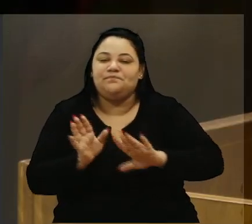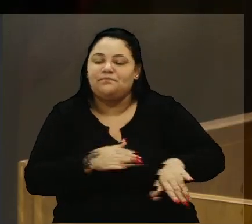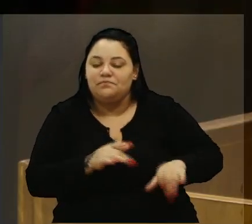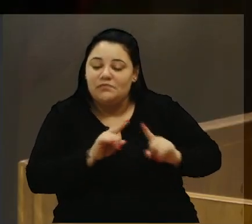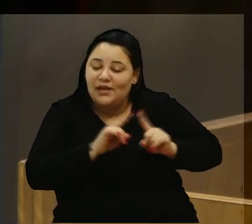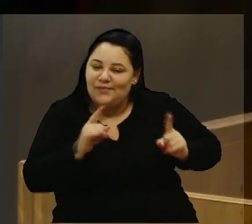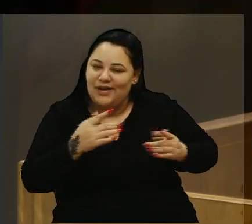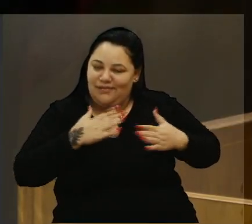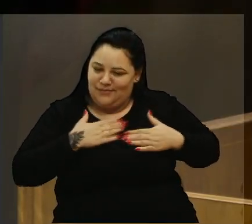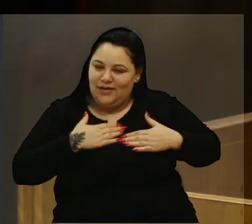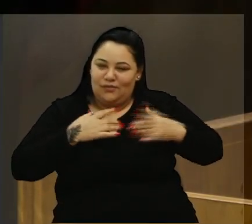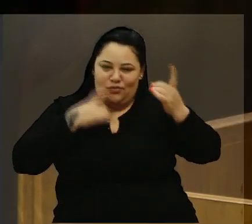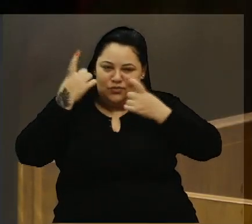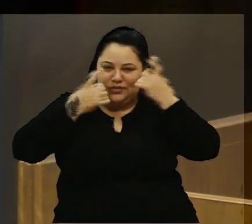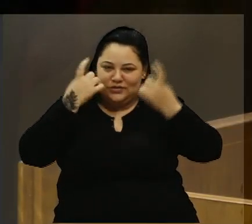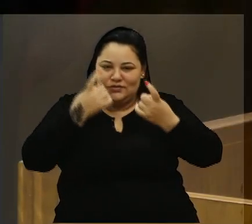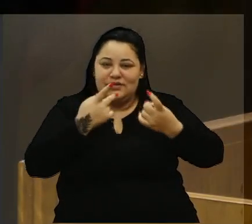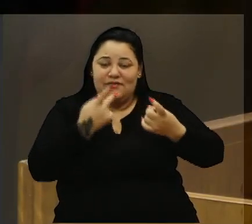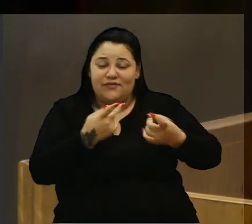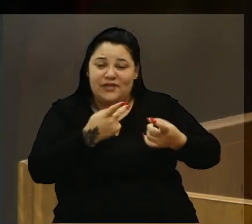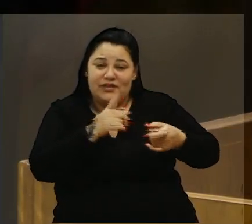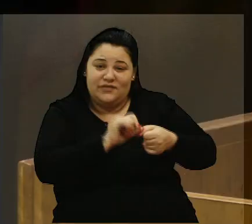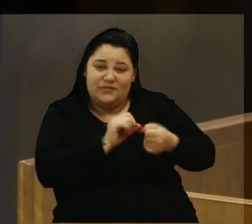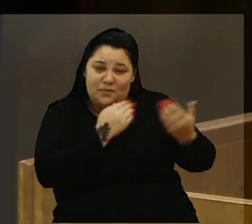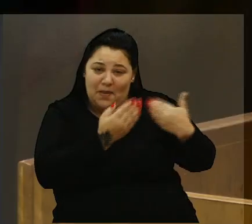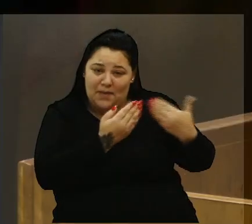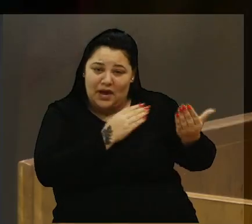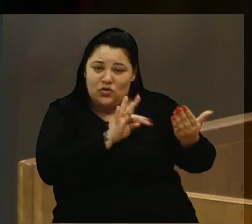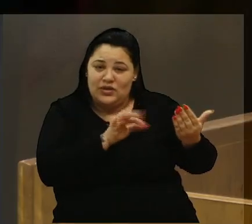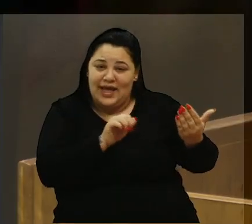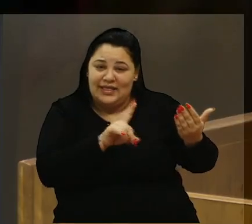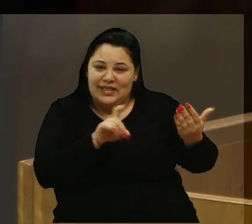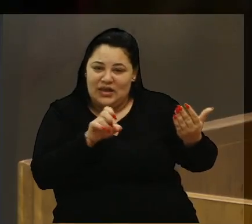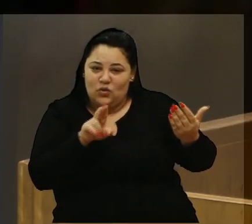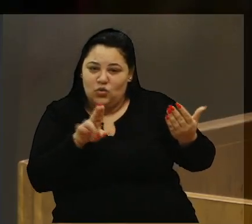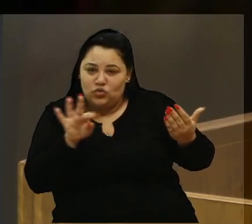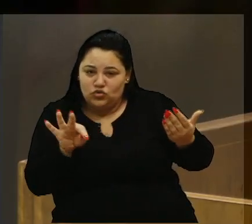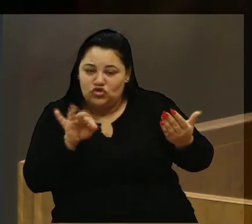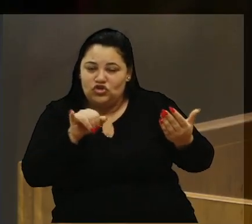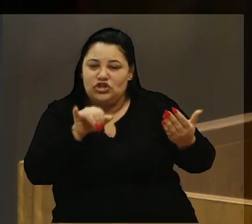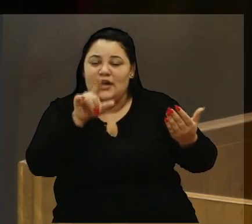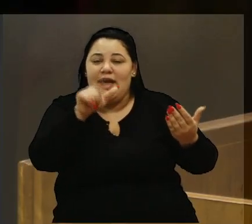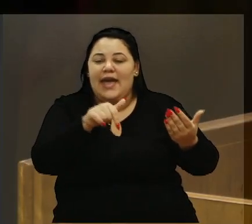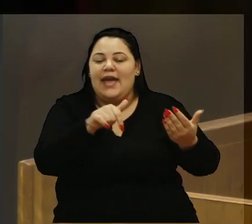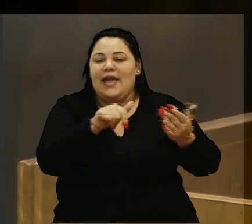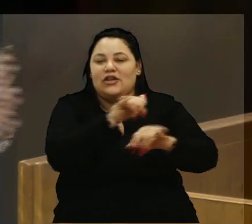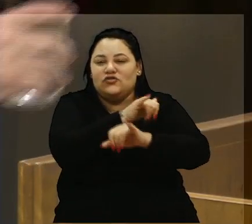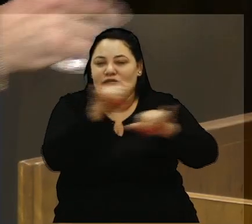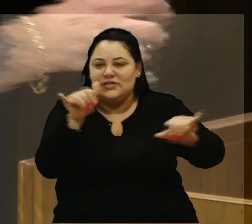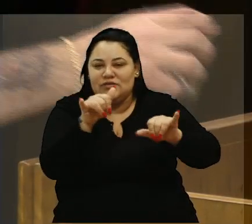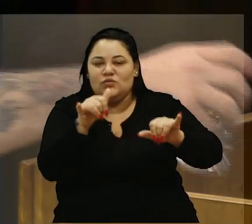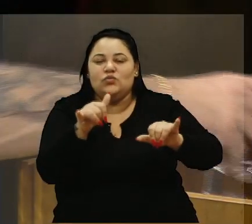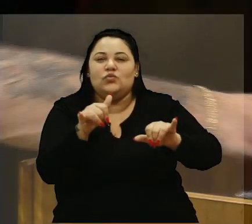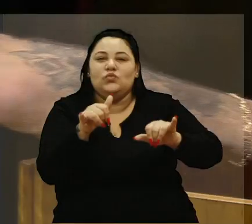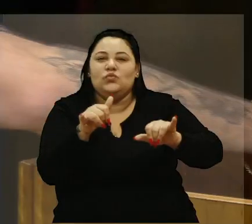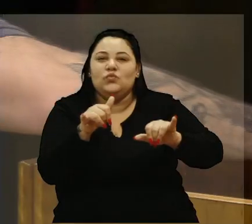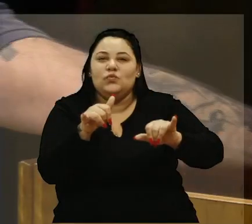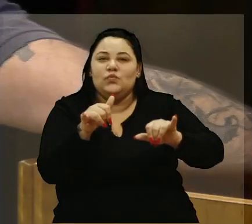que fazia com o Tadeucci é sobre a divulgação desse dado fantástico, né, de